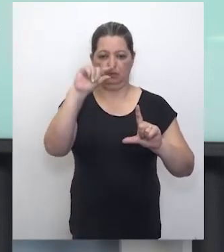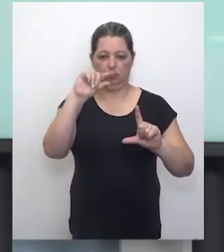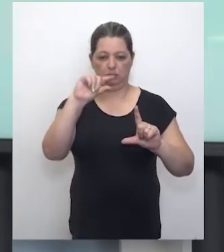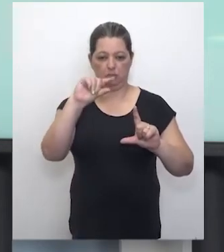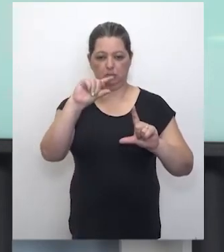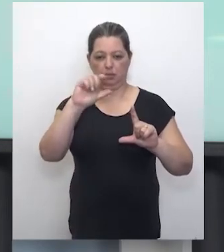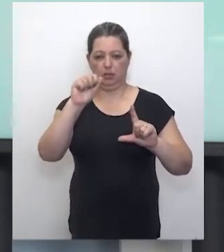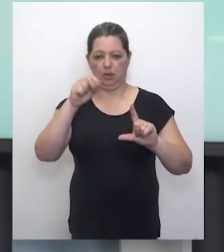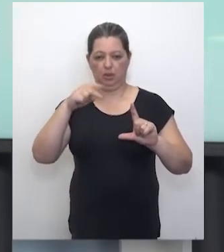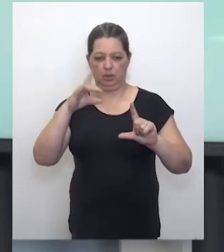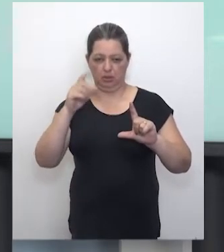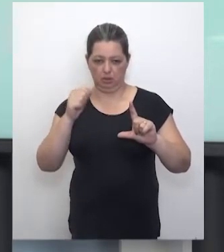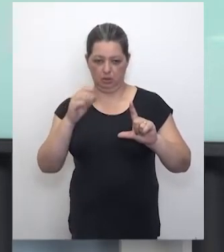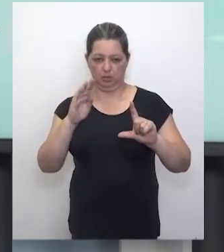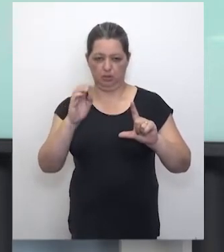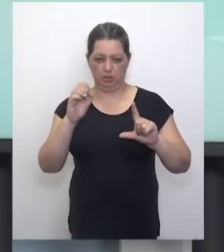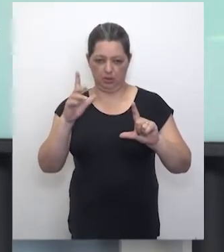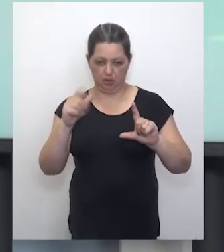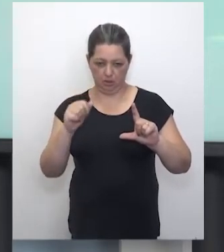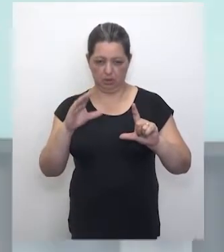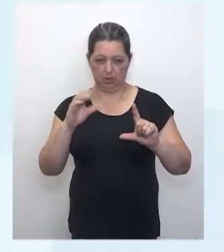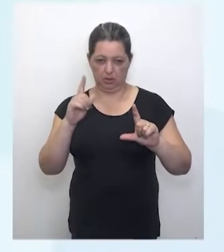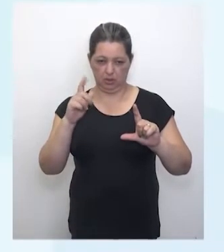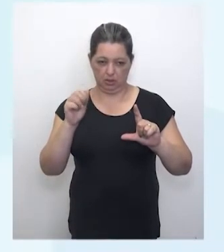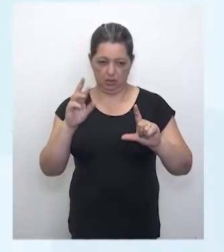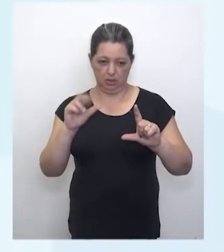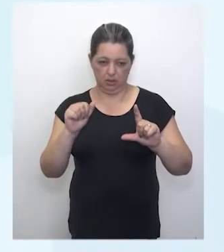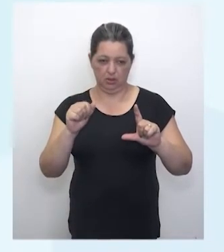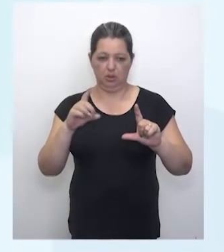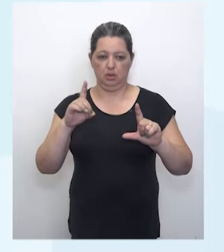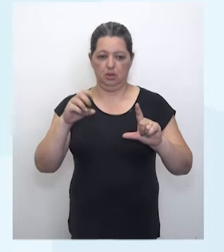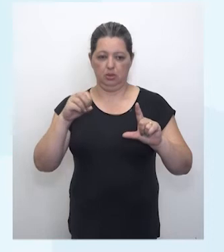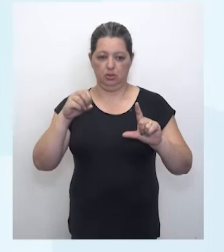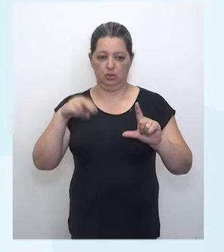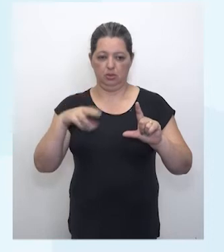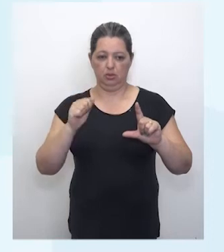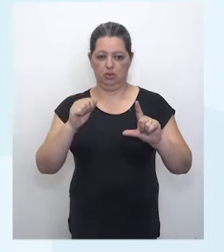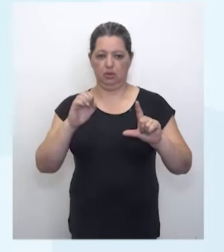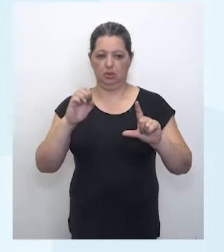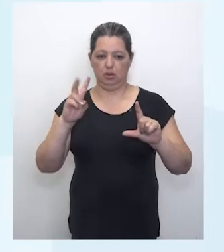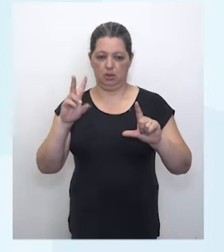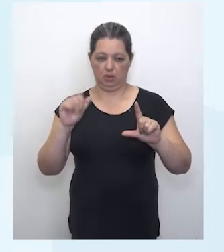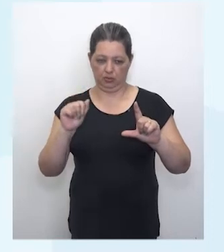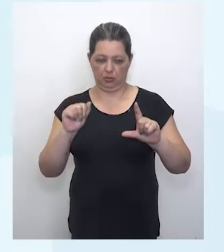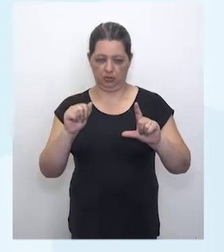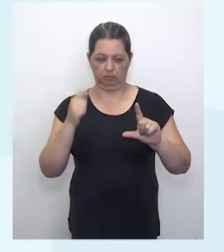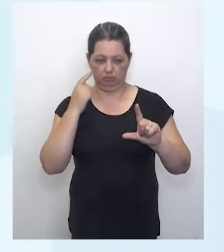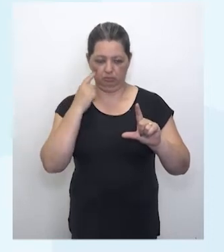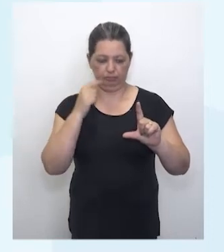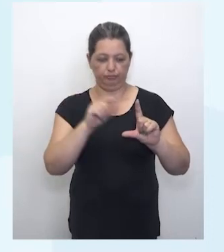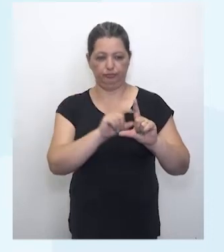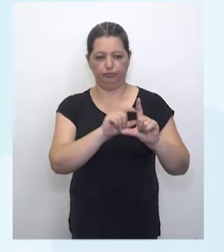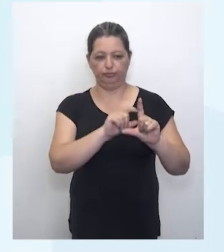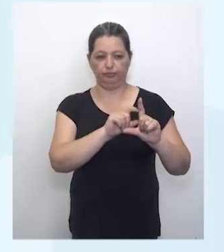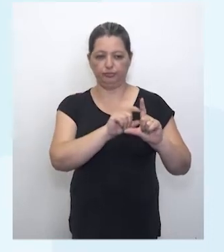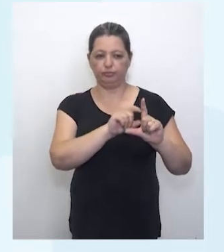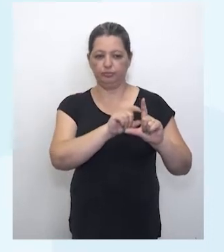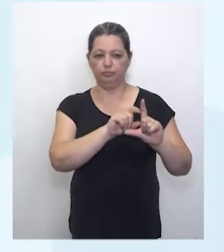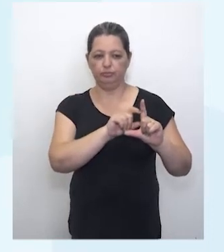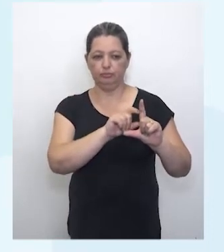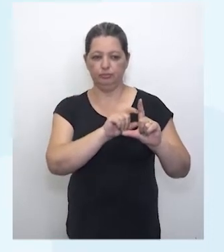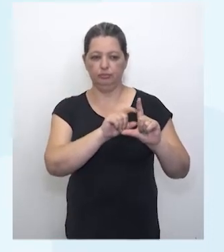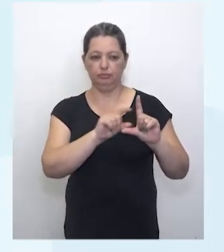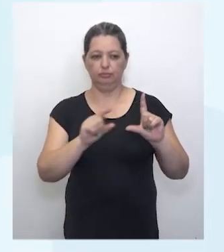Adão, Bela, Clara, Dona e Eva. Muito bem. No eixo da vertical, nós temos